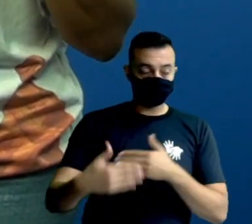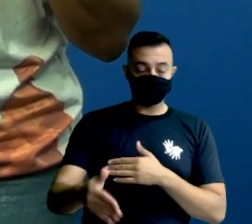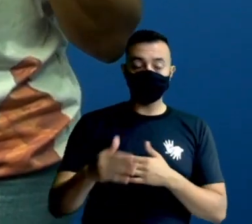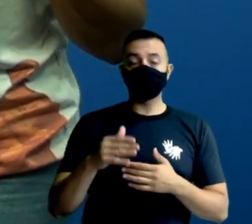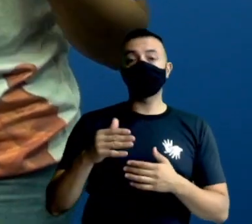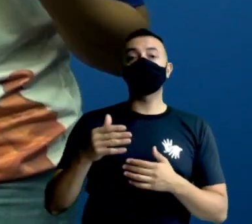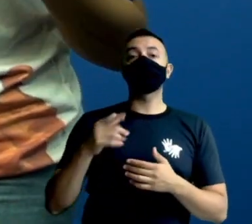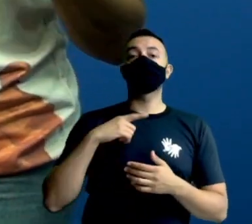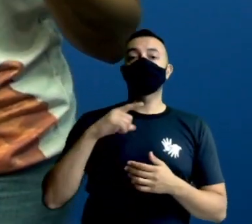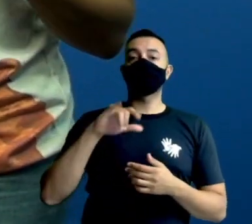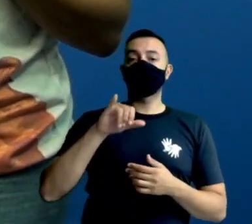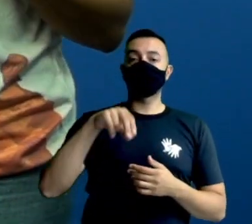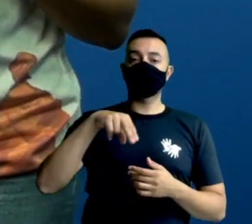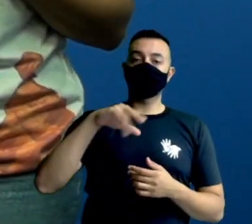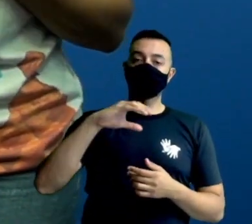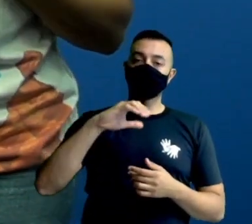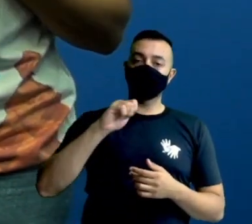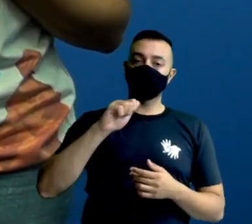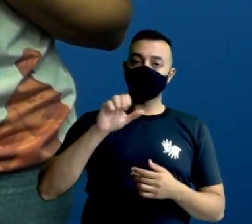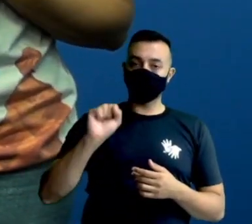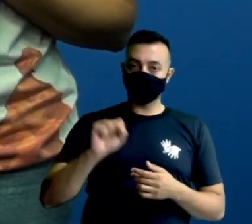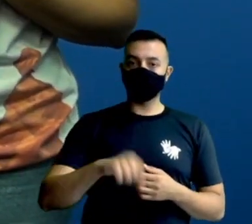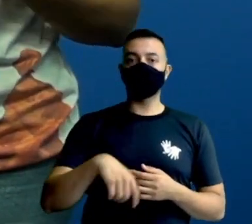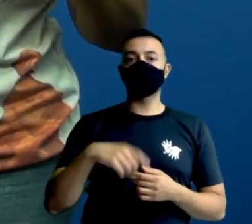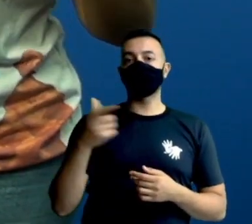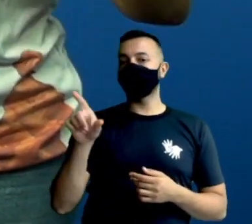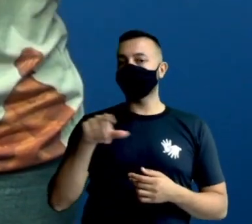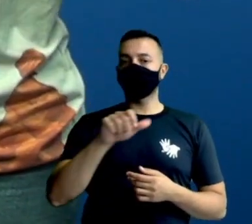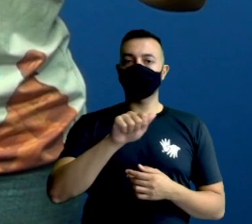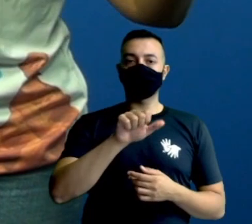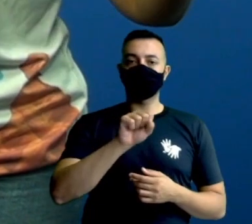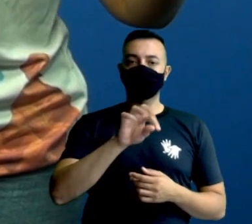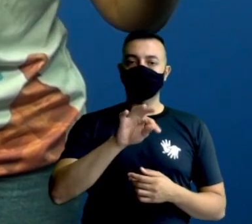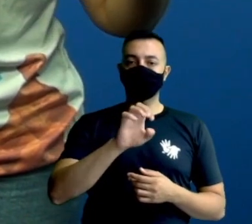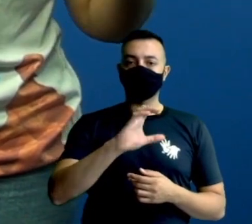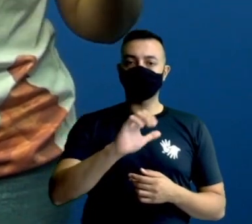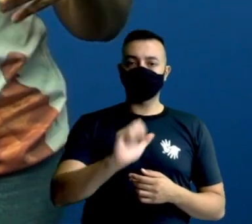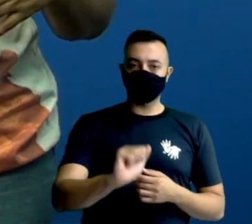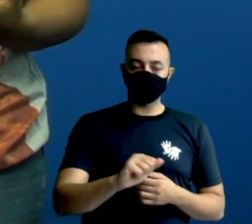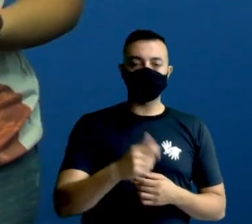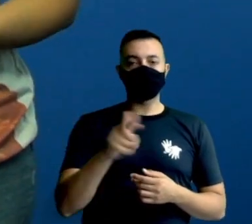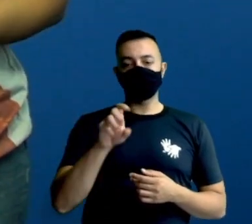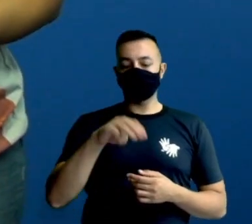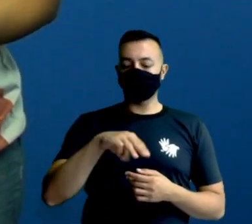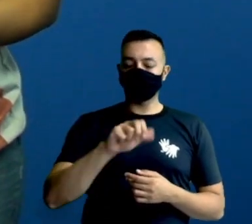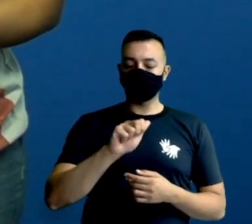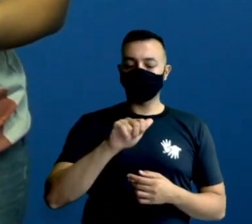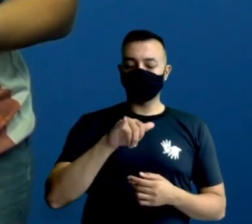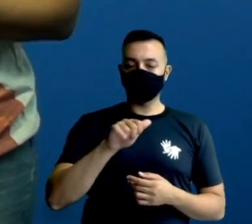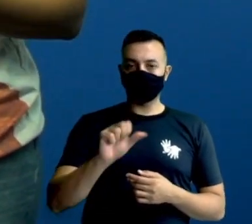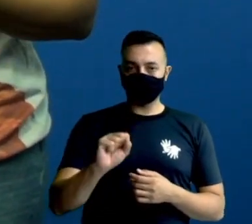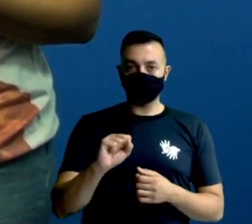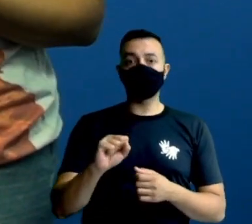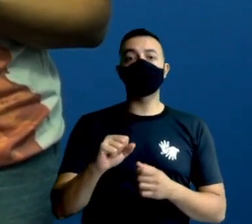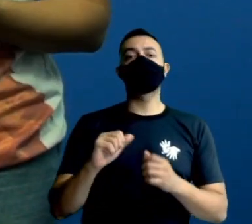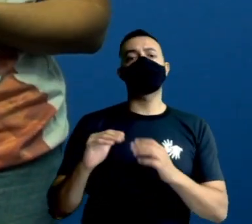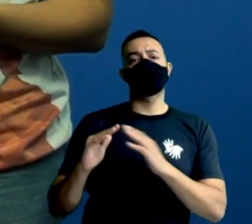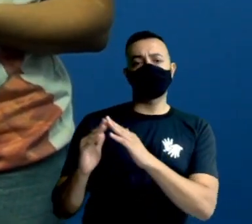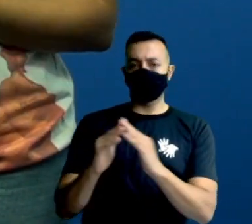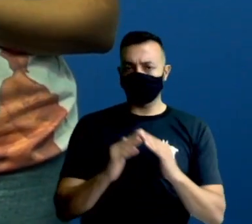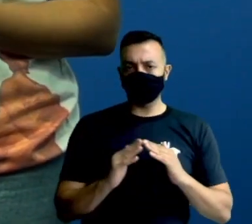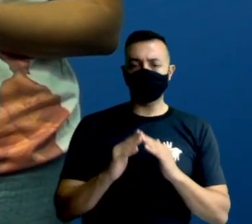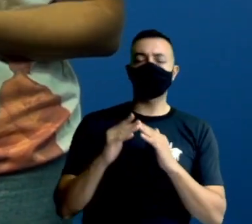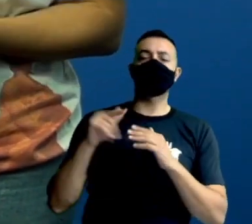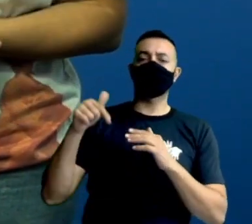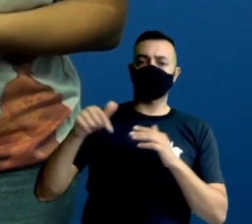a história dos Incas, dos Astecas e dos Maias, que formaram grandes civilizações aqui no continente americano antes da